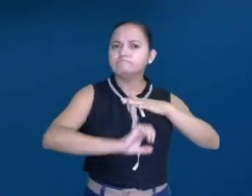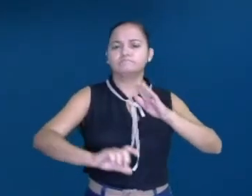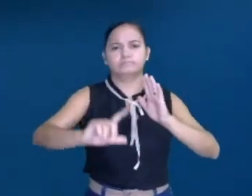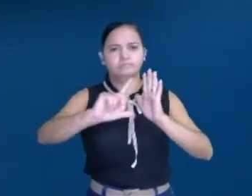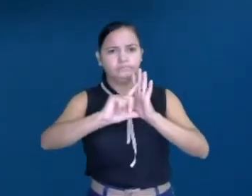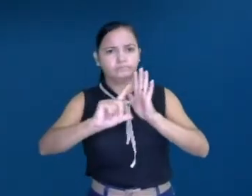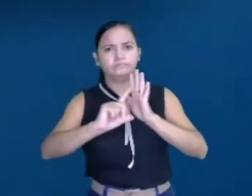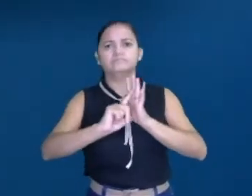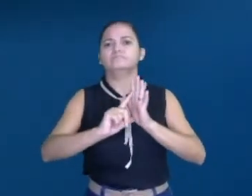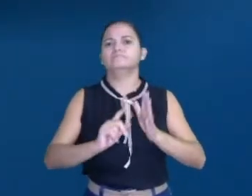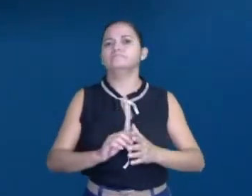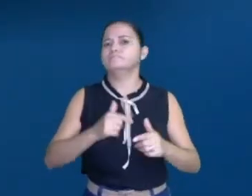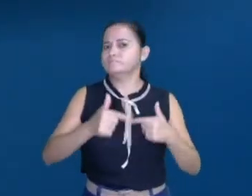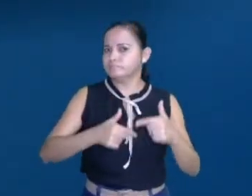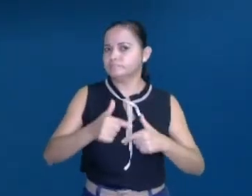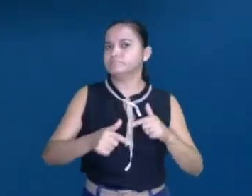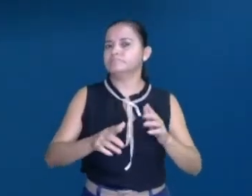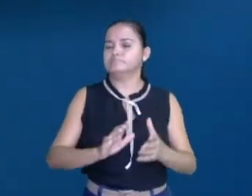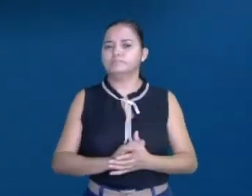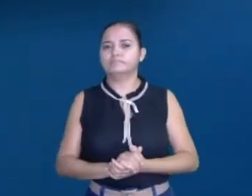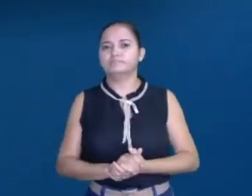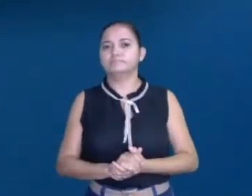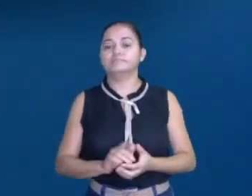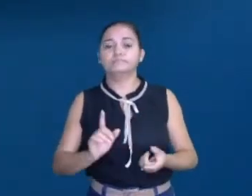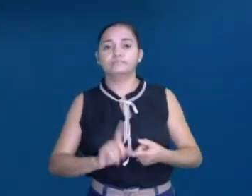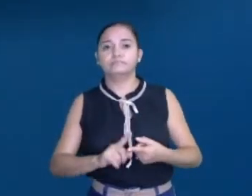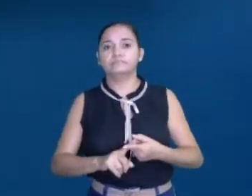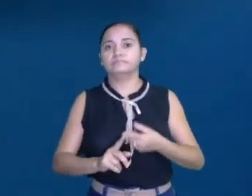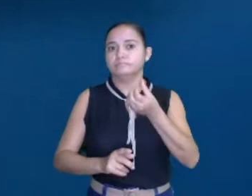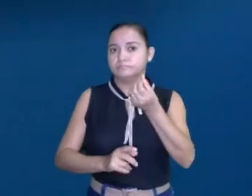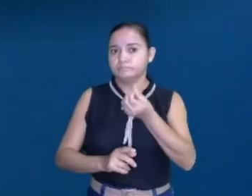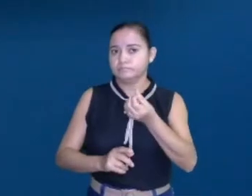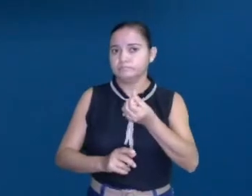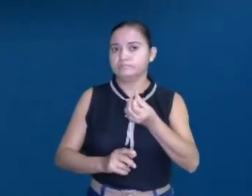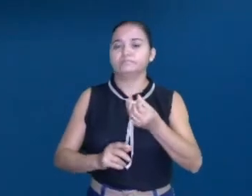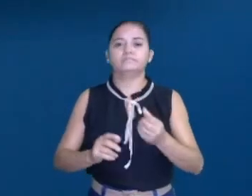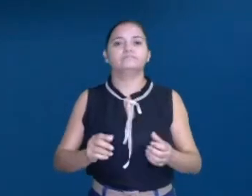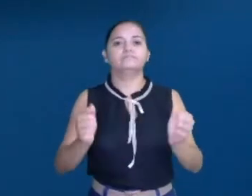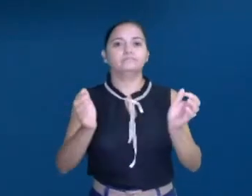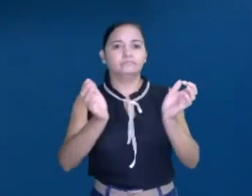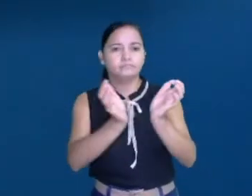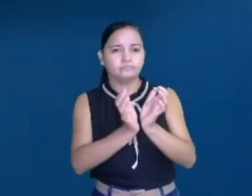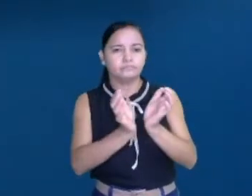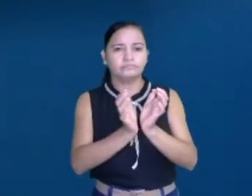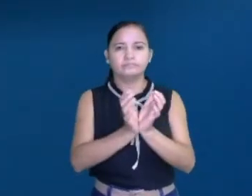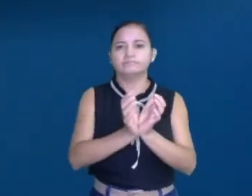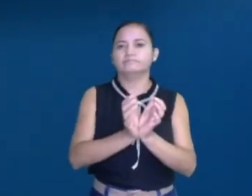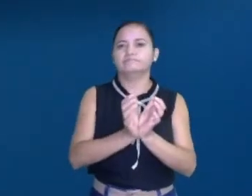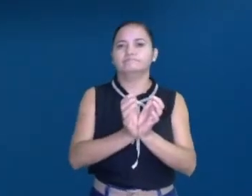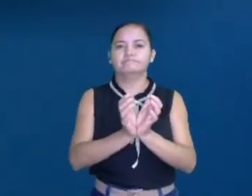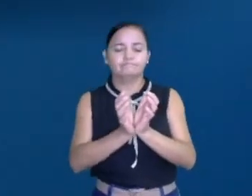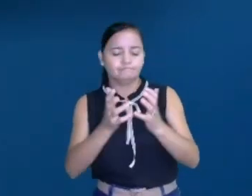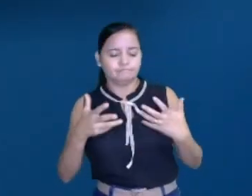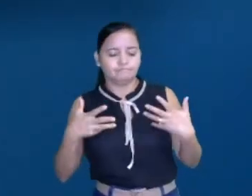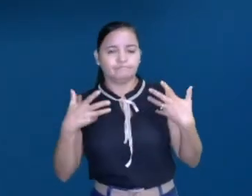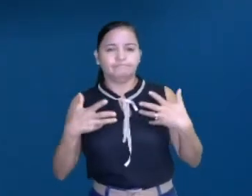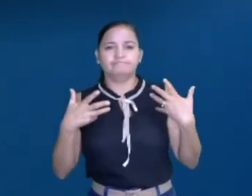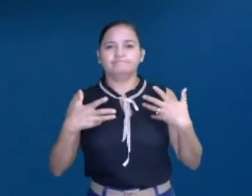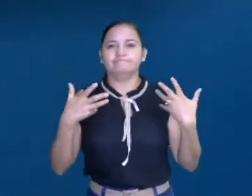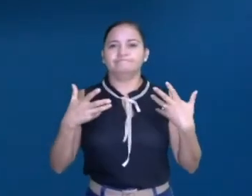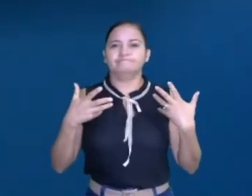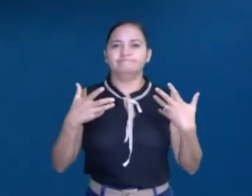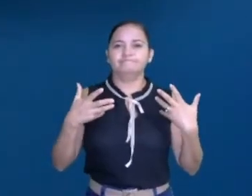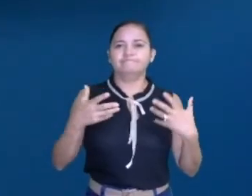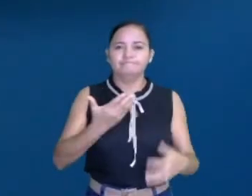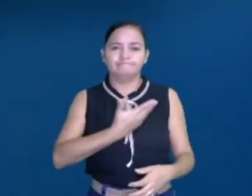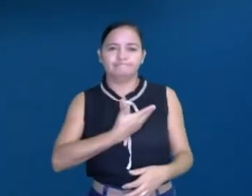da gente. E o grupo de lazer, que aí são os grupos de finais de semana, aqueles mais divertidos, onde a gente reúne um monte